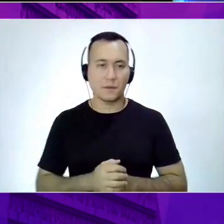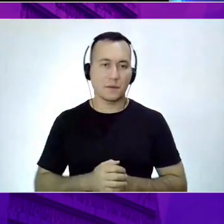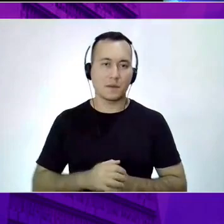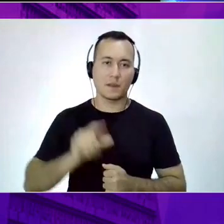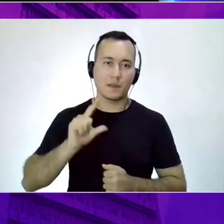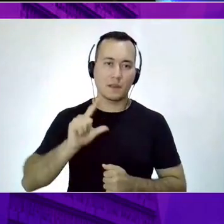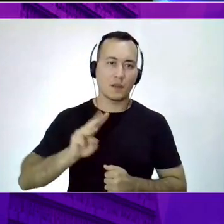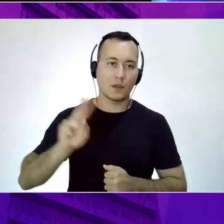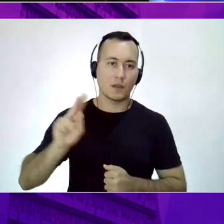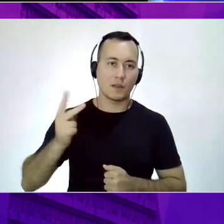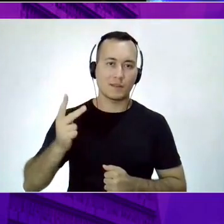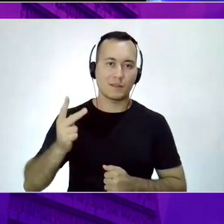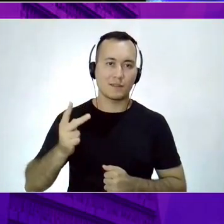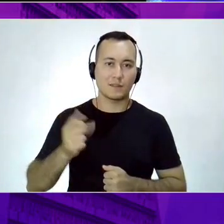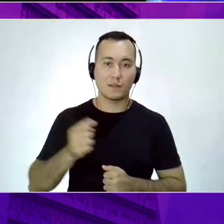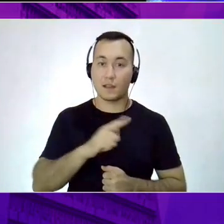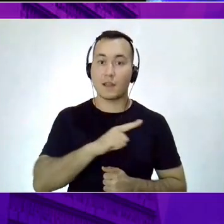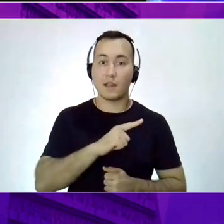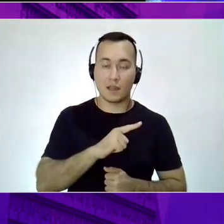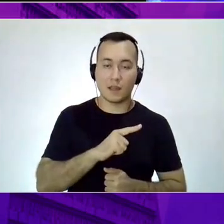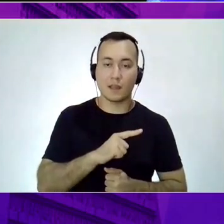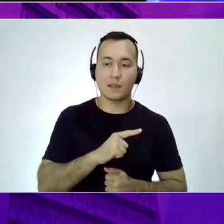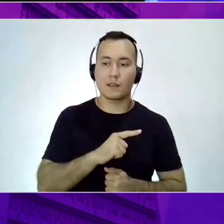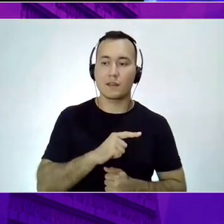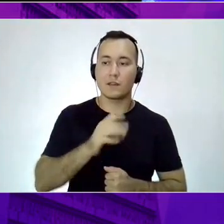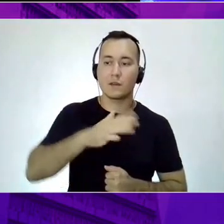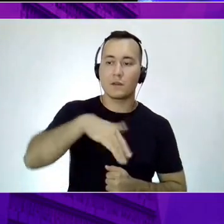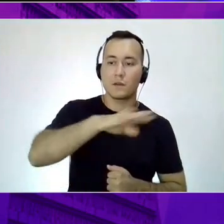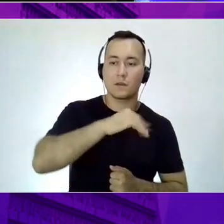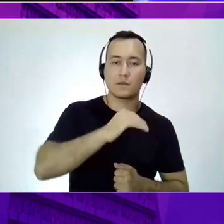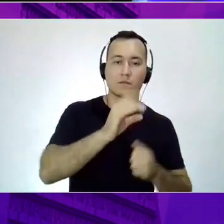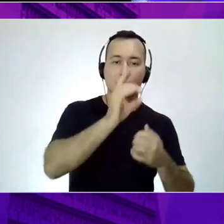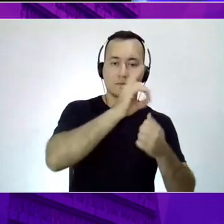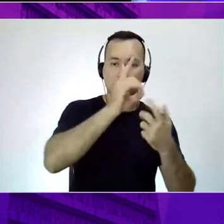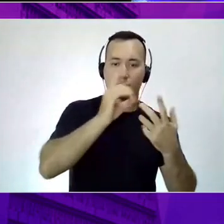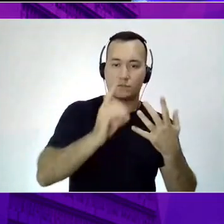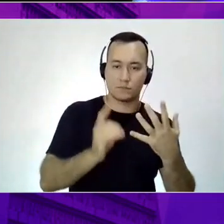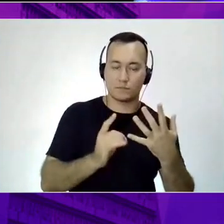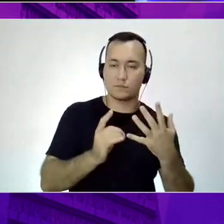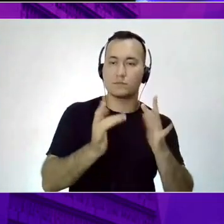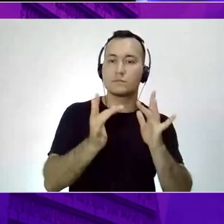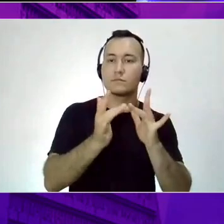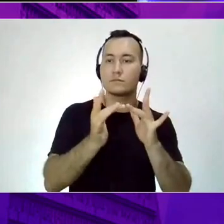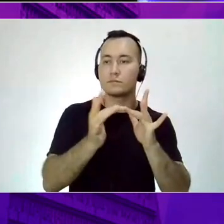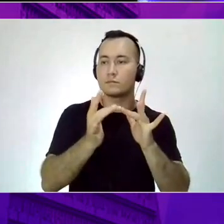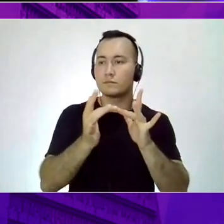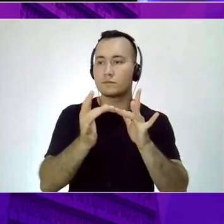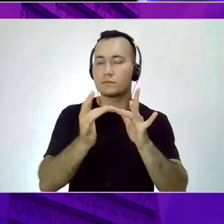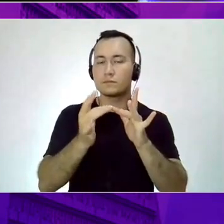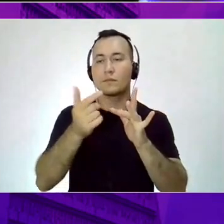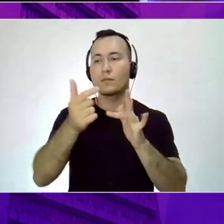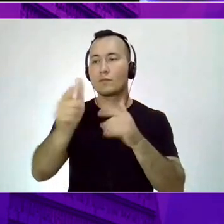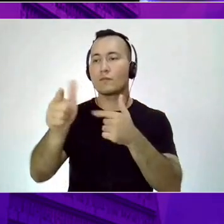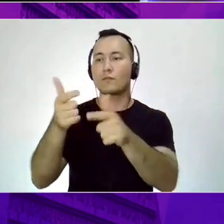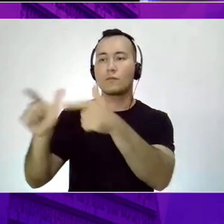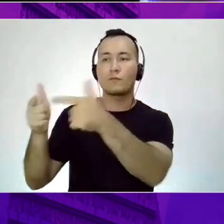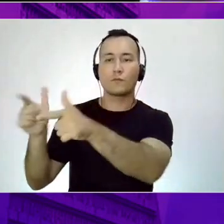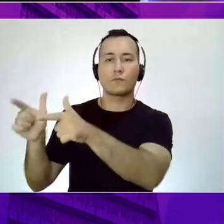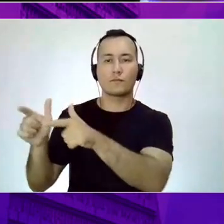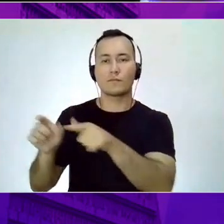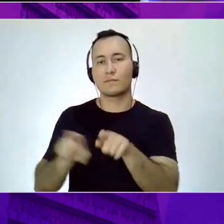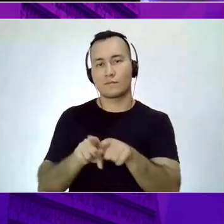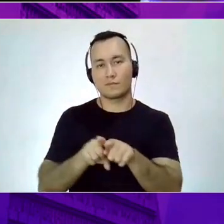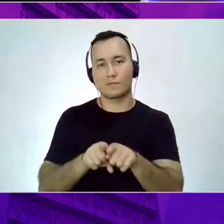ali compartilhamento de dados com os data warehouses. E os data warehouses modernos,